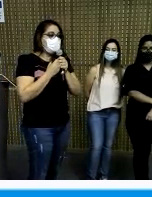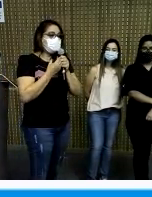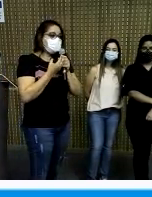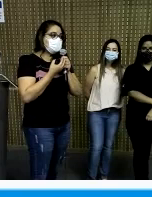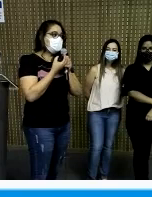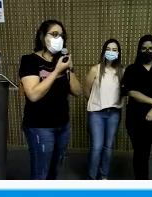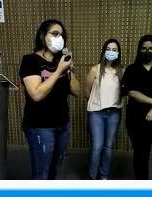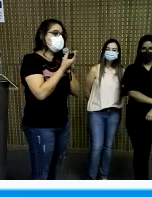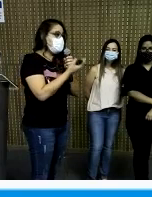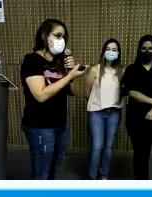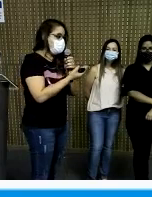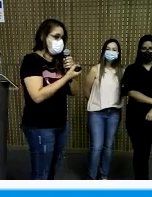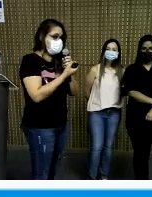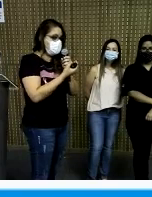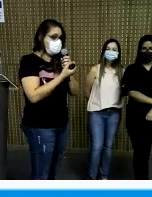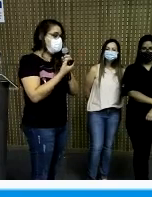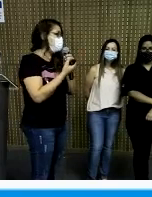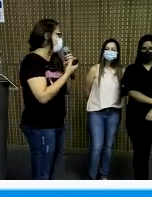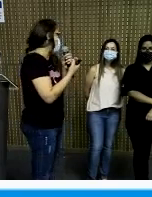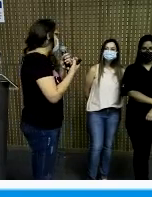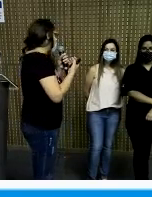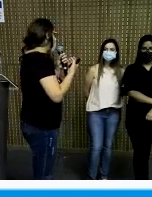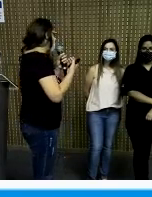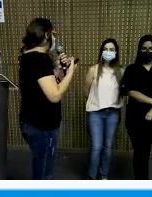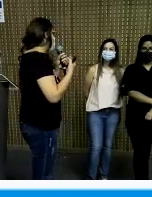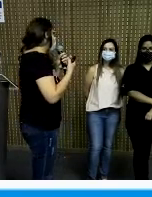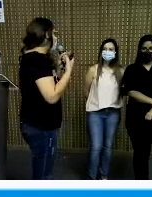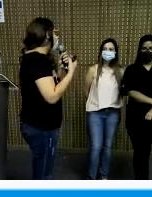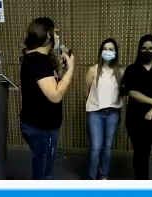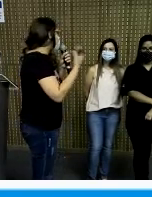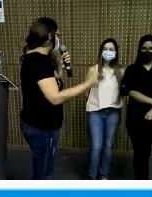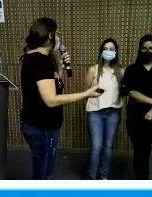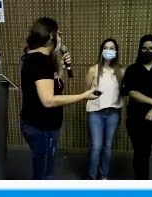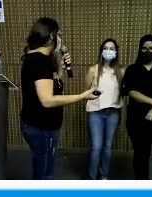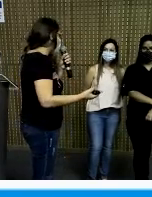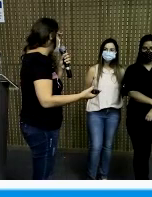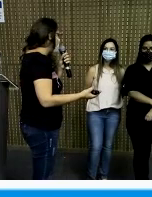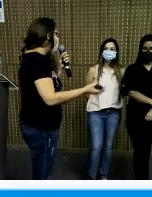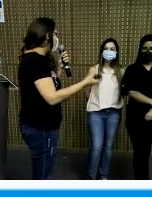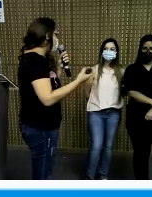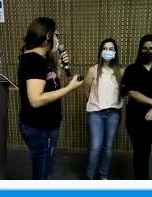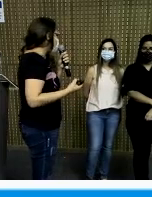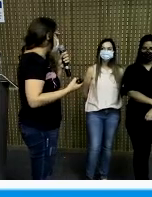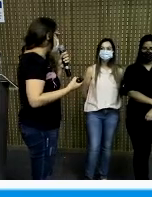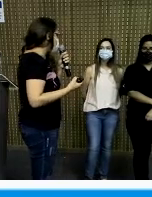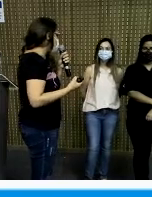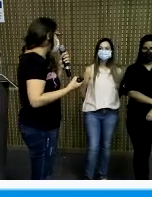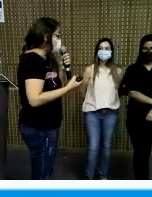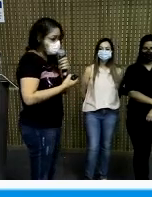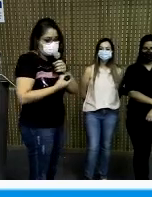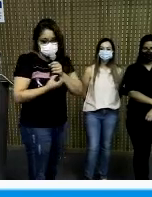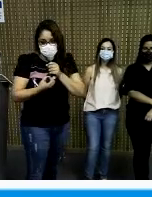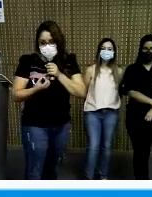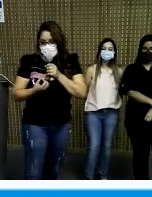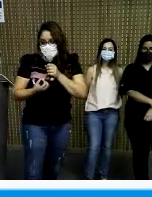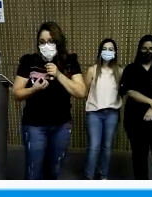Do registro inicial ser feito para daí dar continuidade a essa captação da